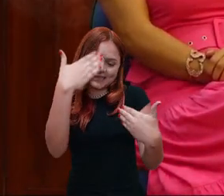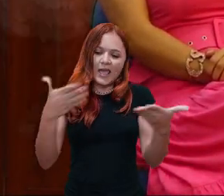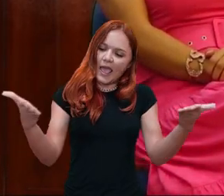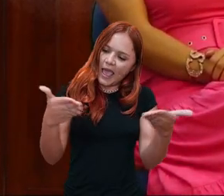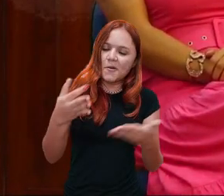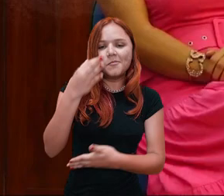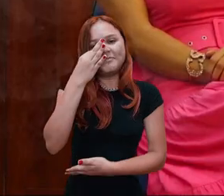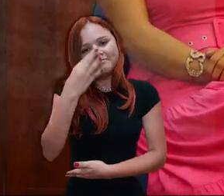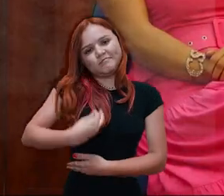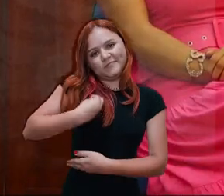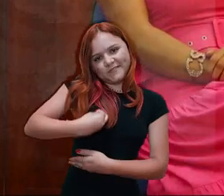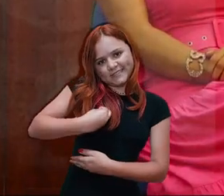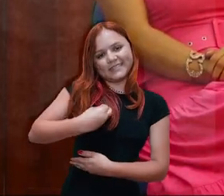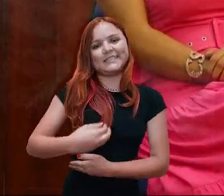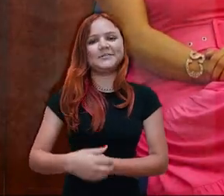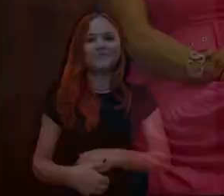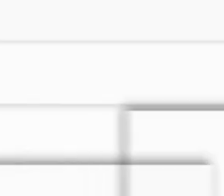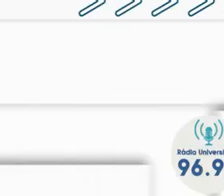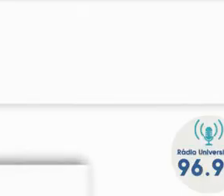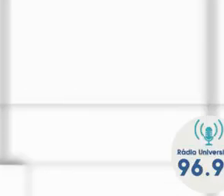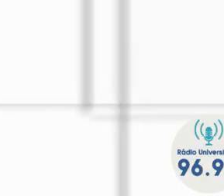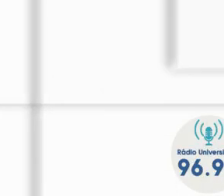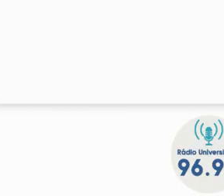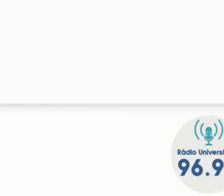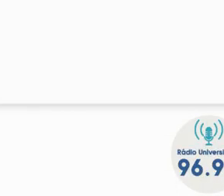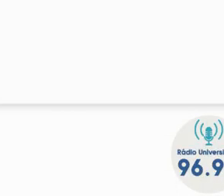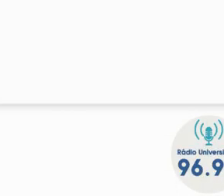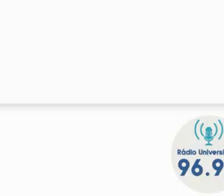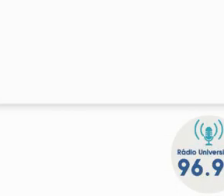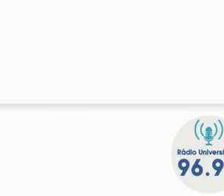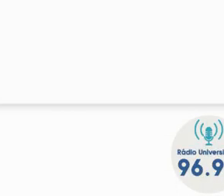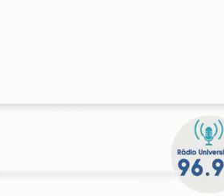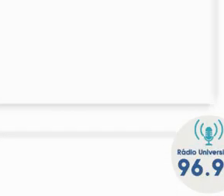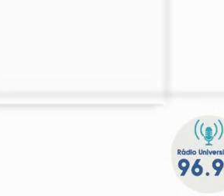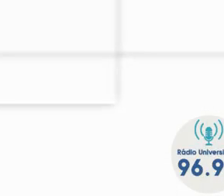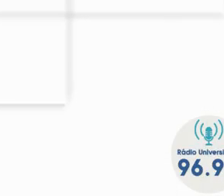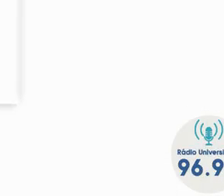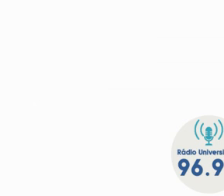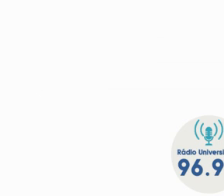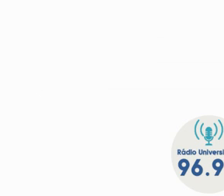momento compartilhando com vocês. Obrigada.